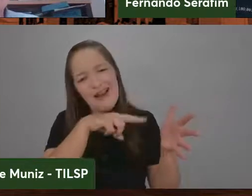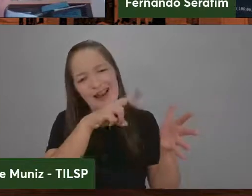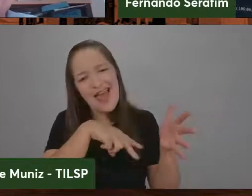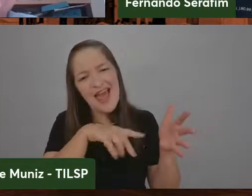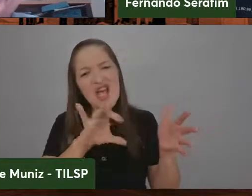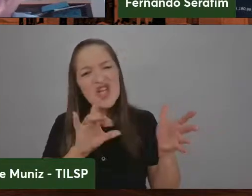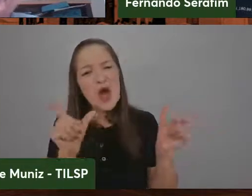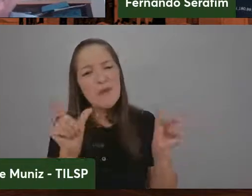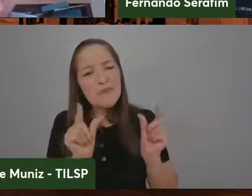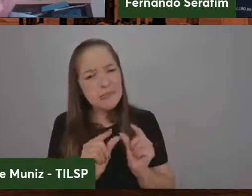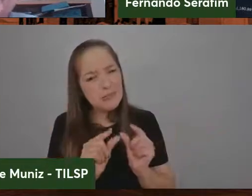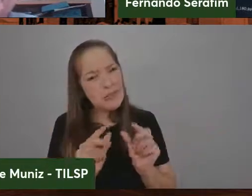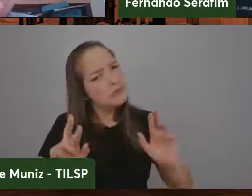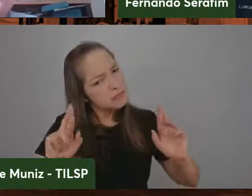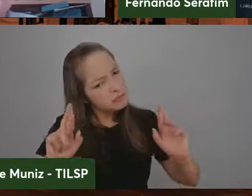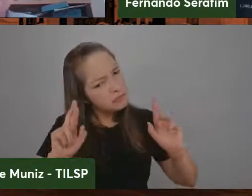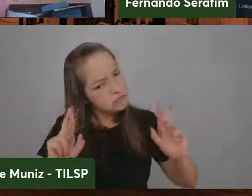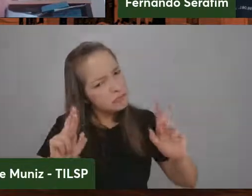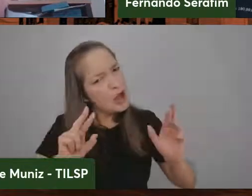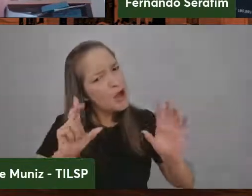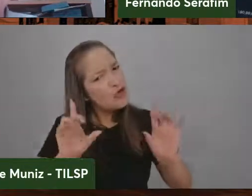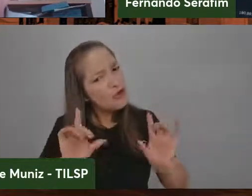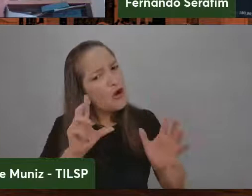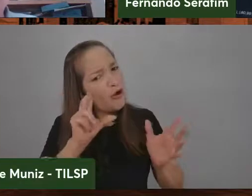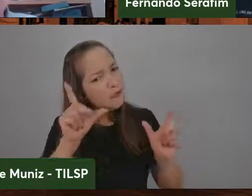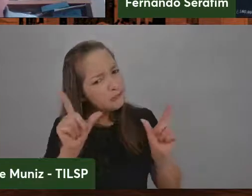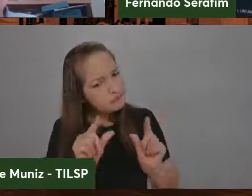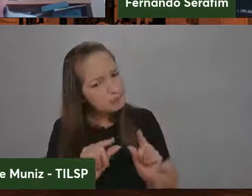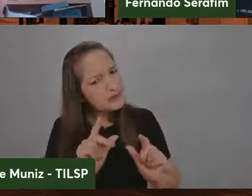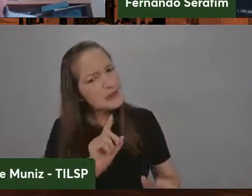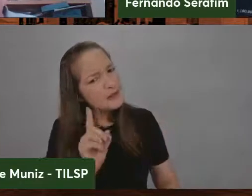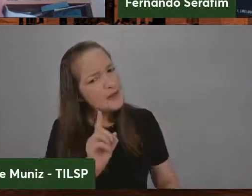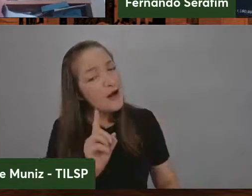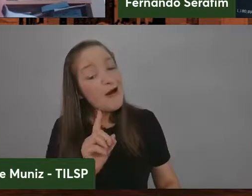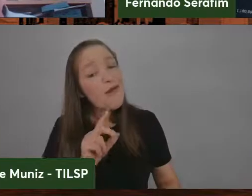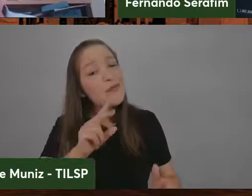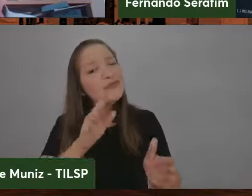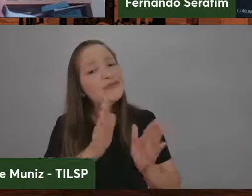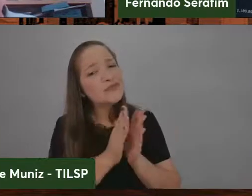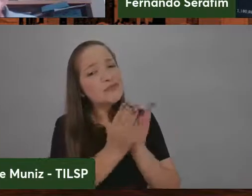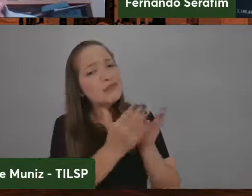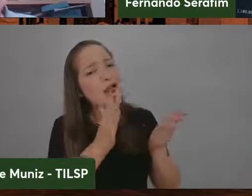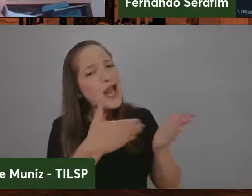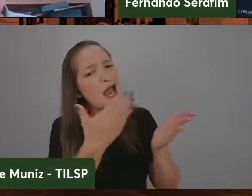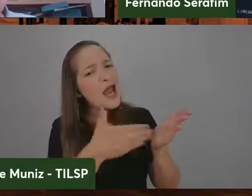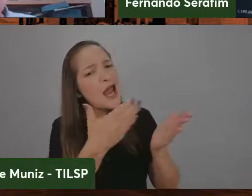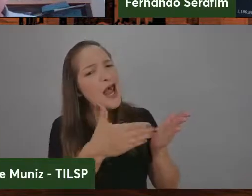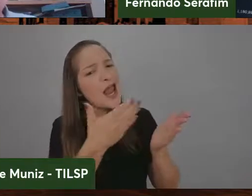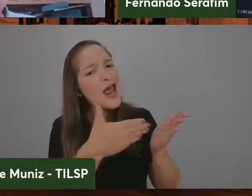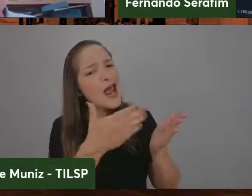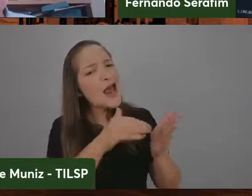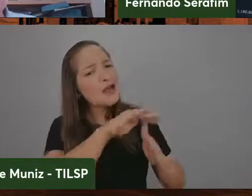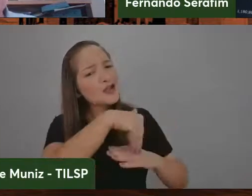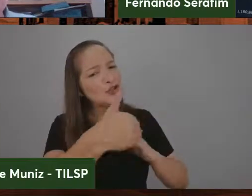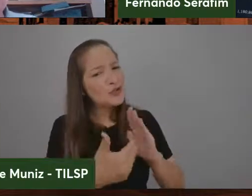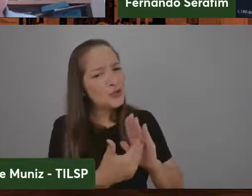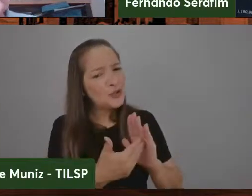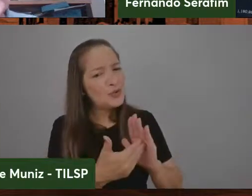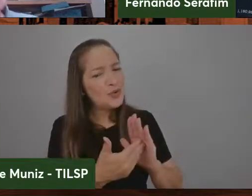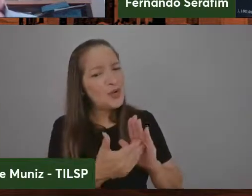resumo, espero que não leiam só o resumo, mas que leiam, de fato, o livro, porque o resumo não é a literatura